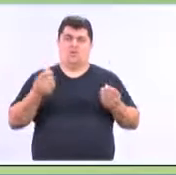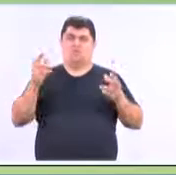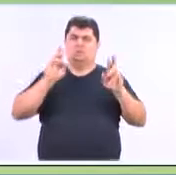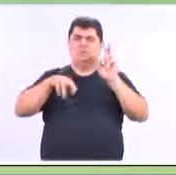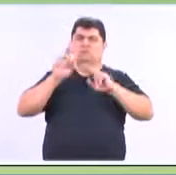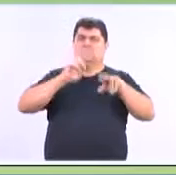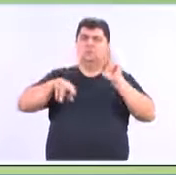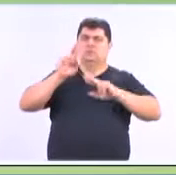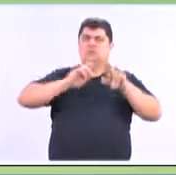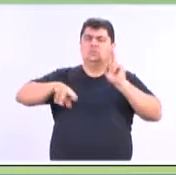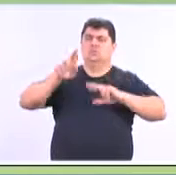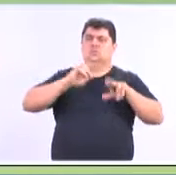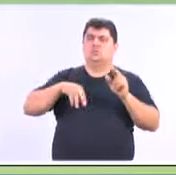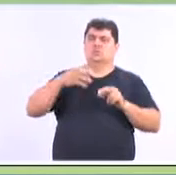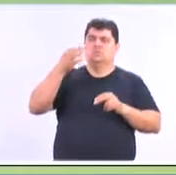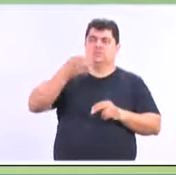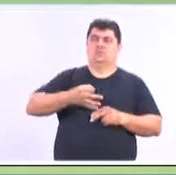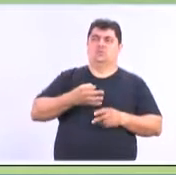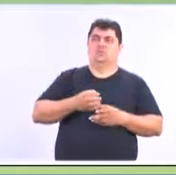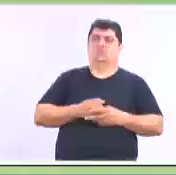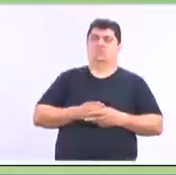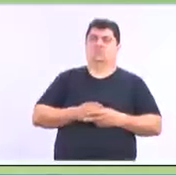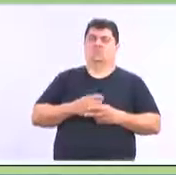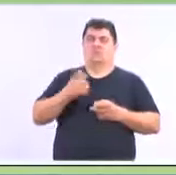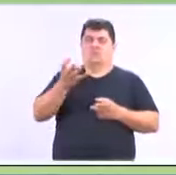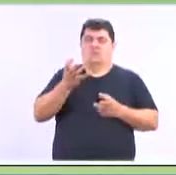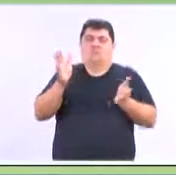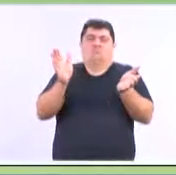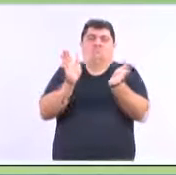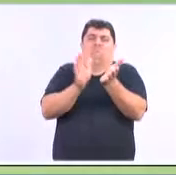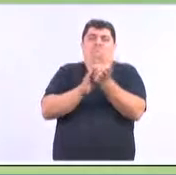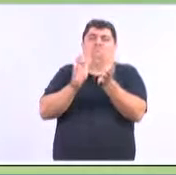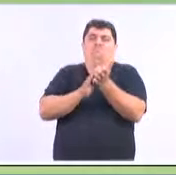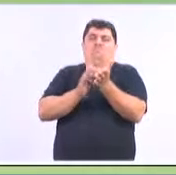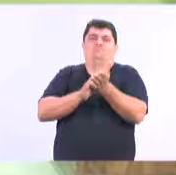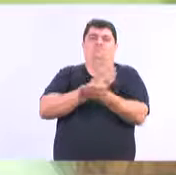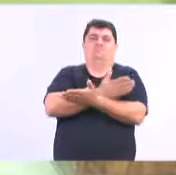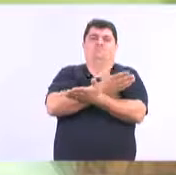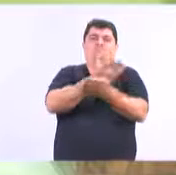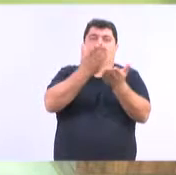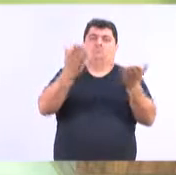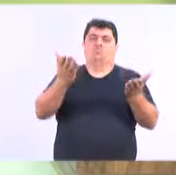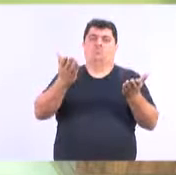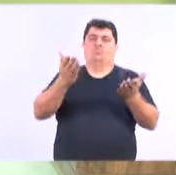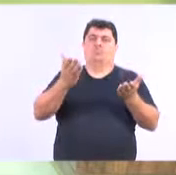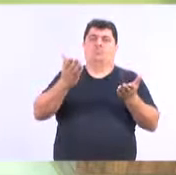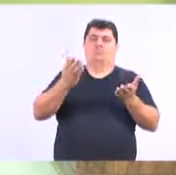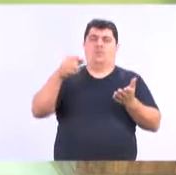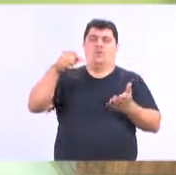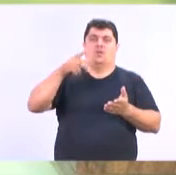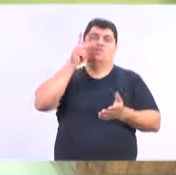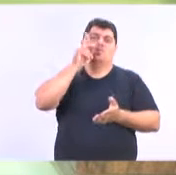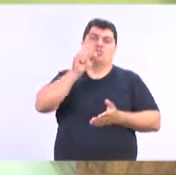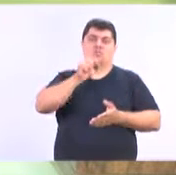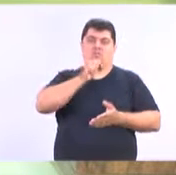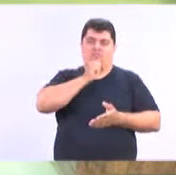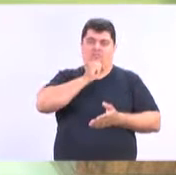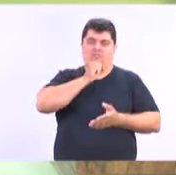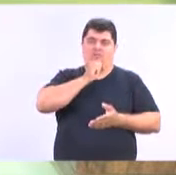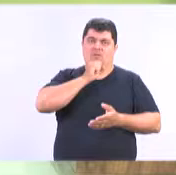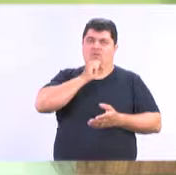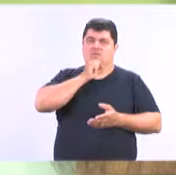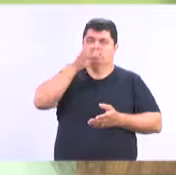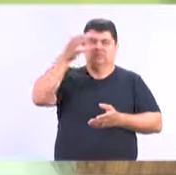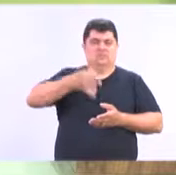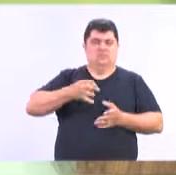professora, nessa ordem? Exatamente, professor. Aqui, ó, quero parabenizar o pessoal do Polo da Zona Norte, aqui de Porto Velho.